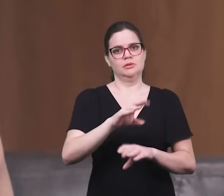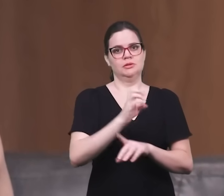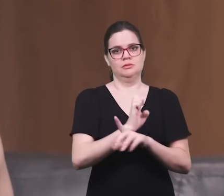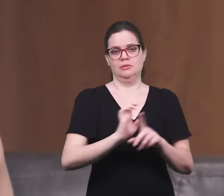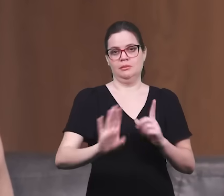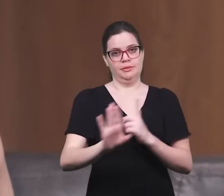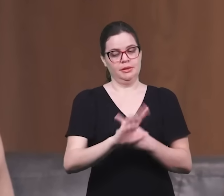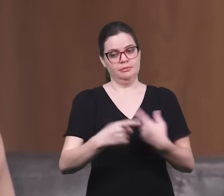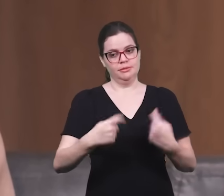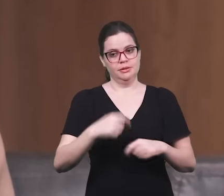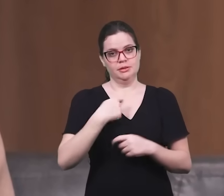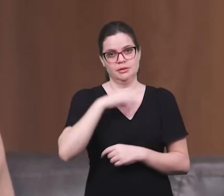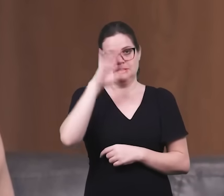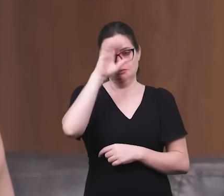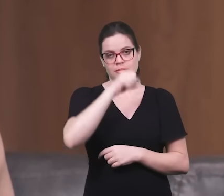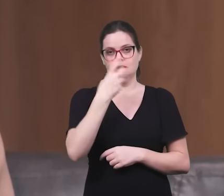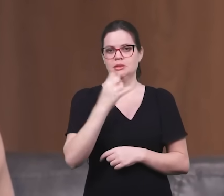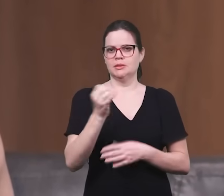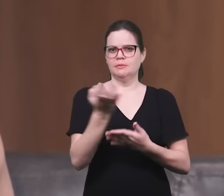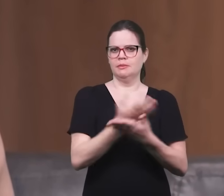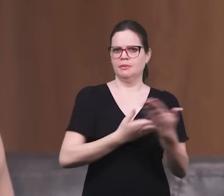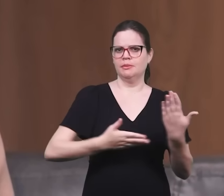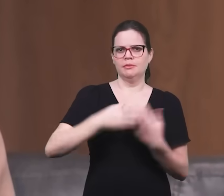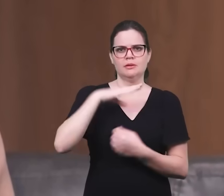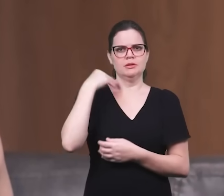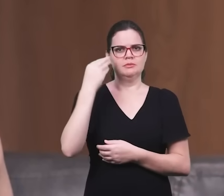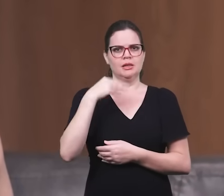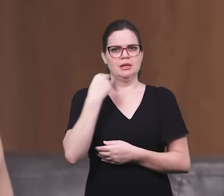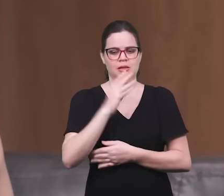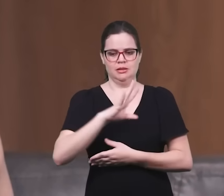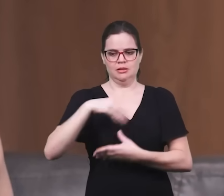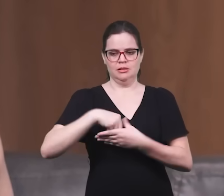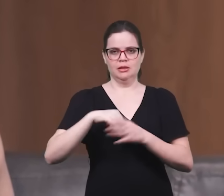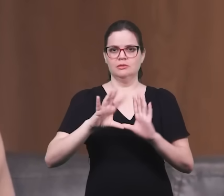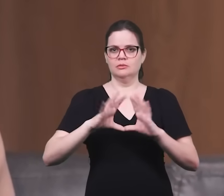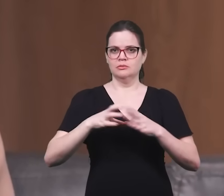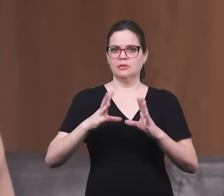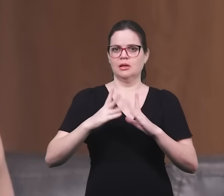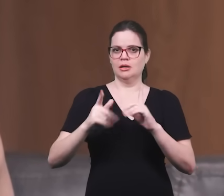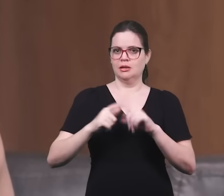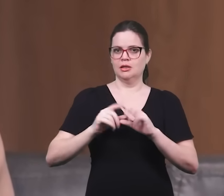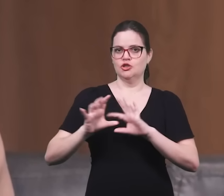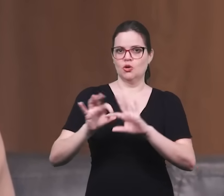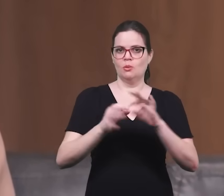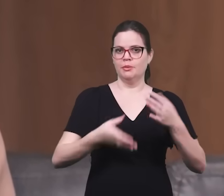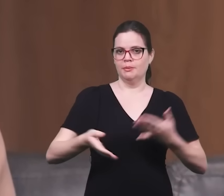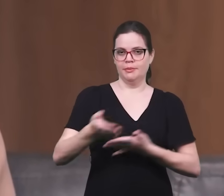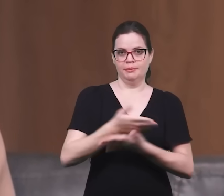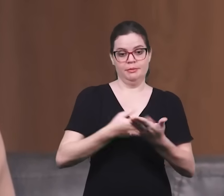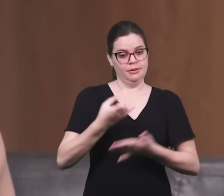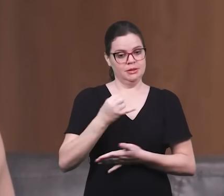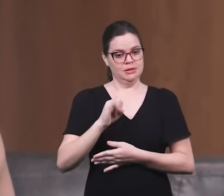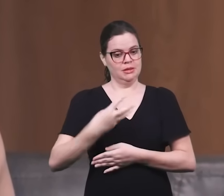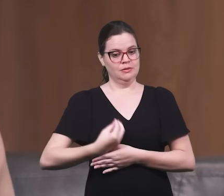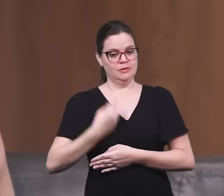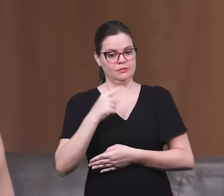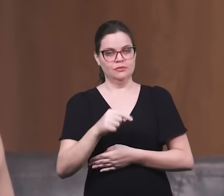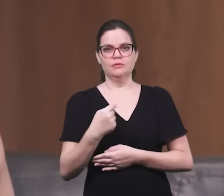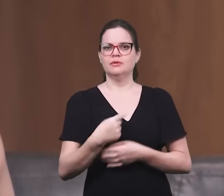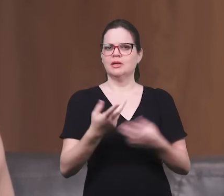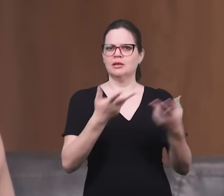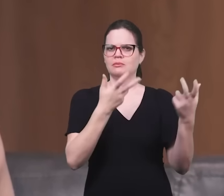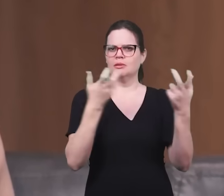bíblica dominical, se ele está envolvido com as experiências do corpo, não é? Se ele está deixando de